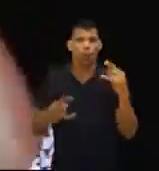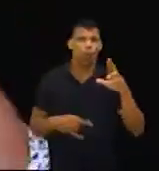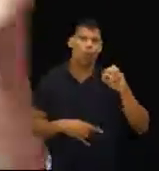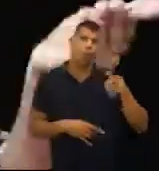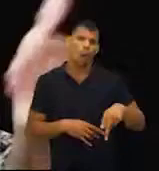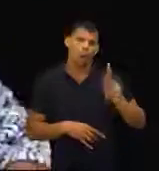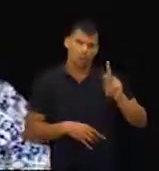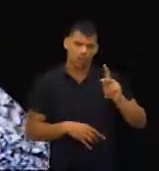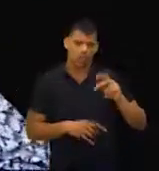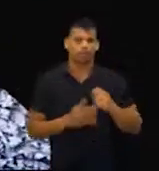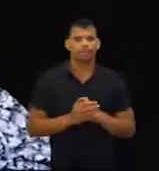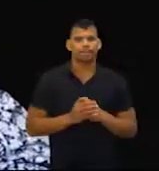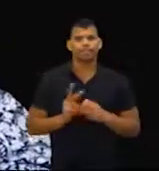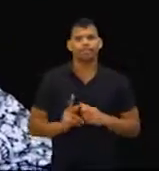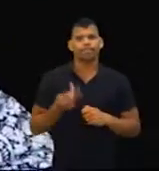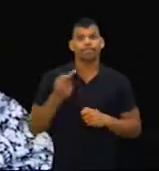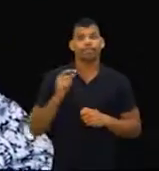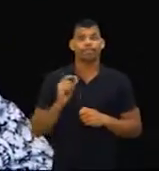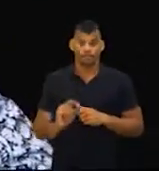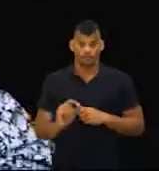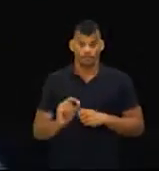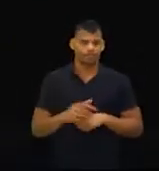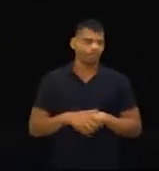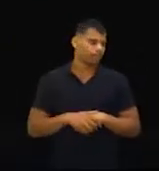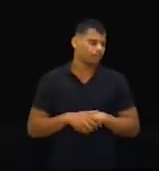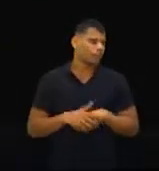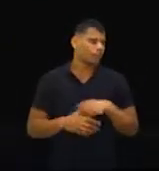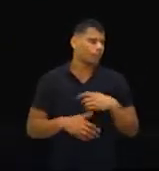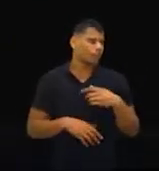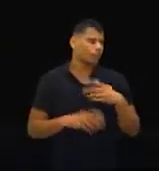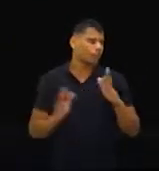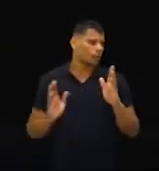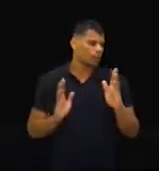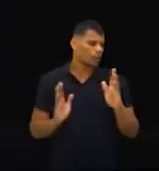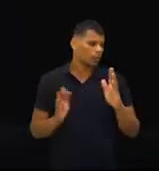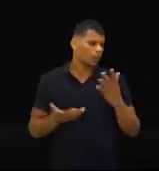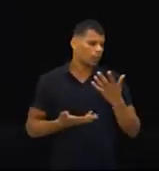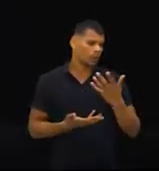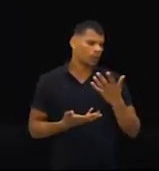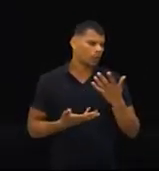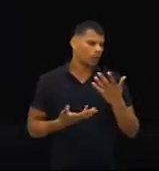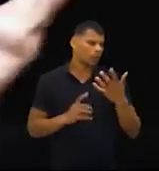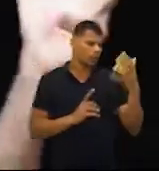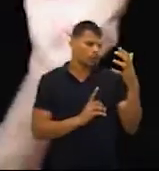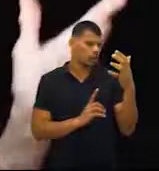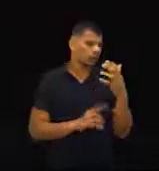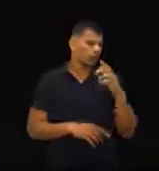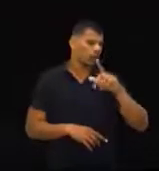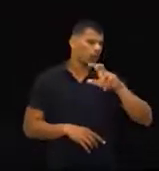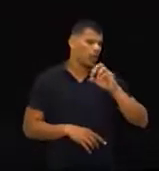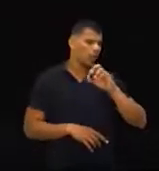engataram, que foi Rita Lee e Raul Seixas. Então eu resolvi, falei, eu vou mostrar para esse povo que eu